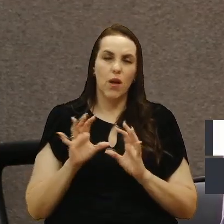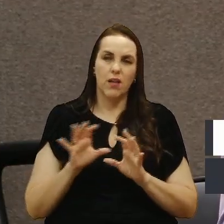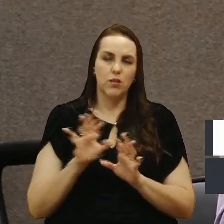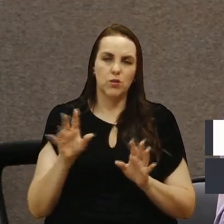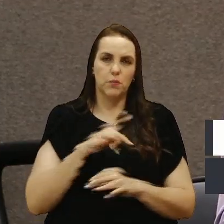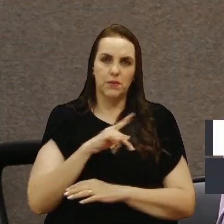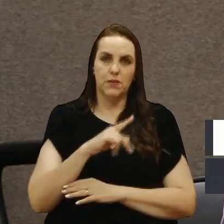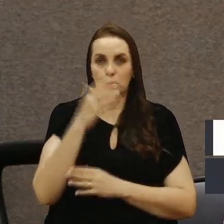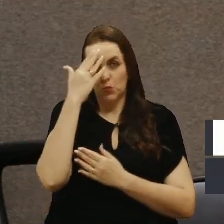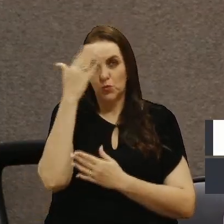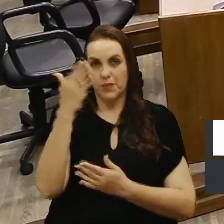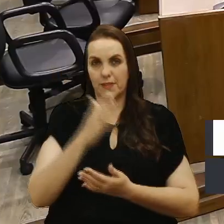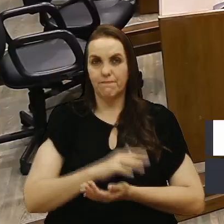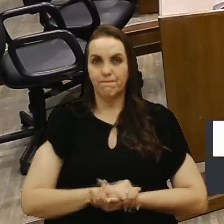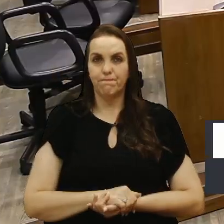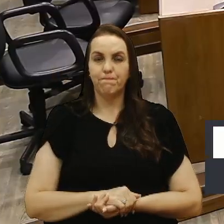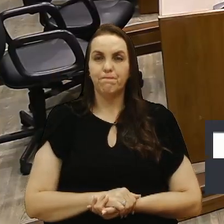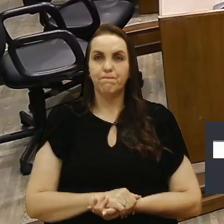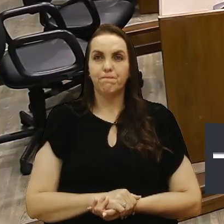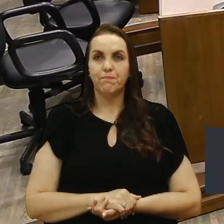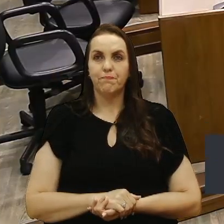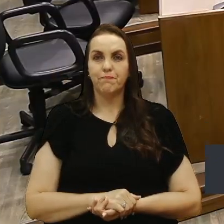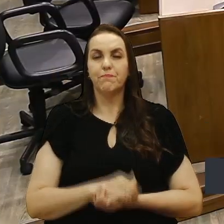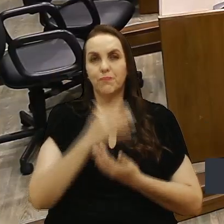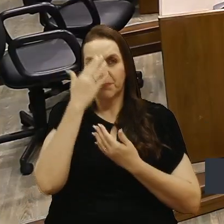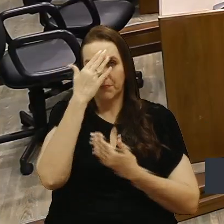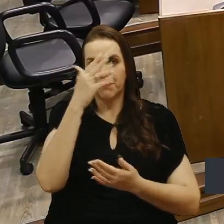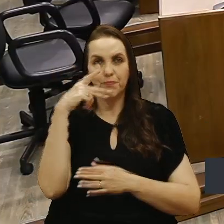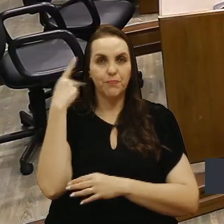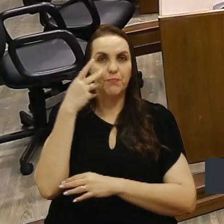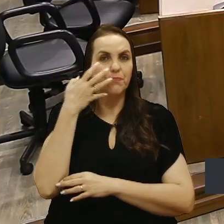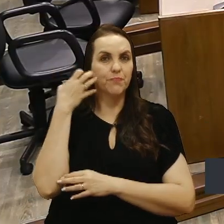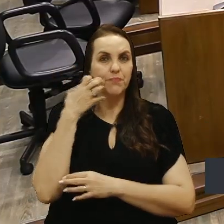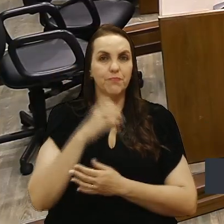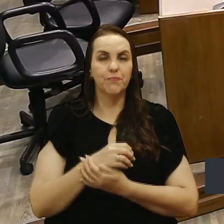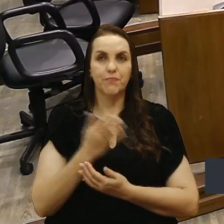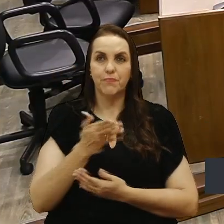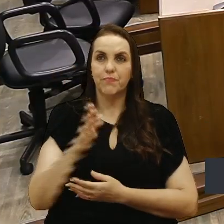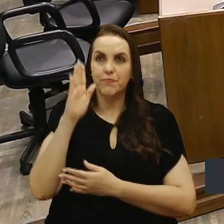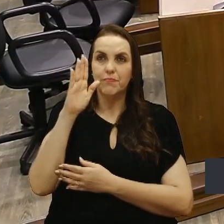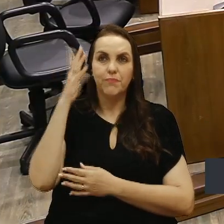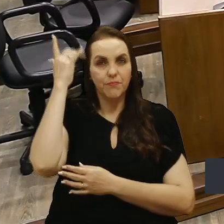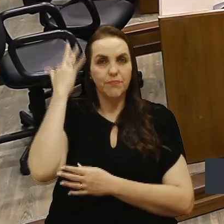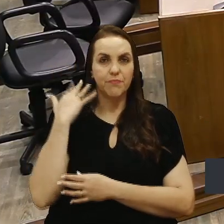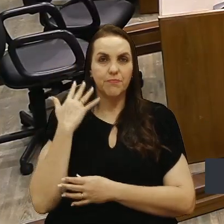presidente. Muito obrigado. Obrigado, vereador Jack. Com a palavra, a vereadora Daiane Mello.